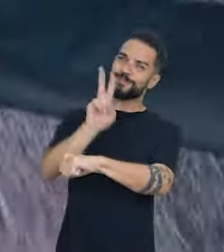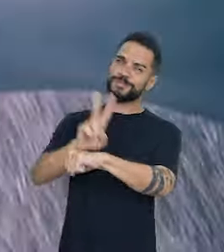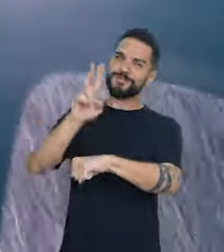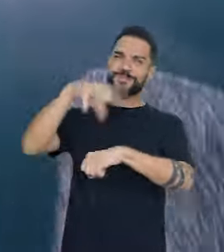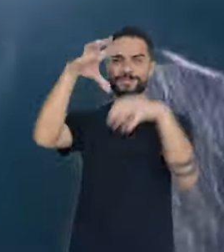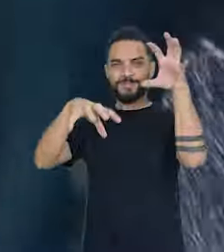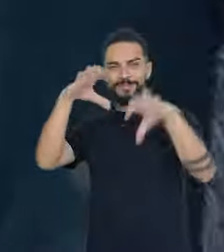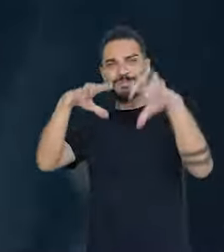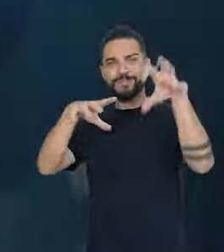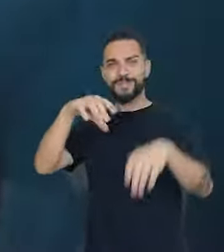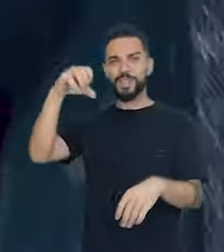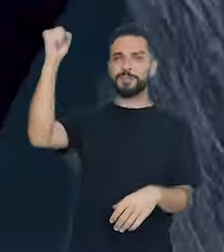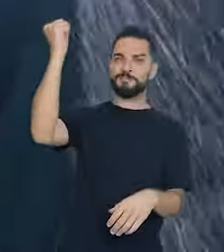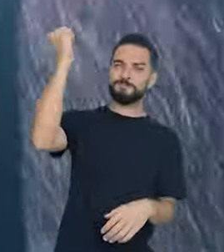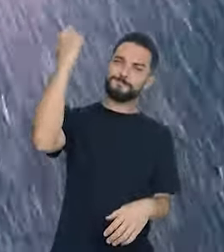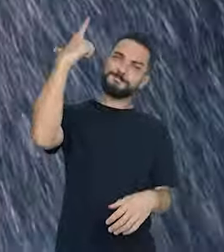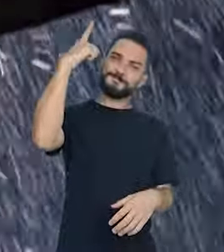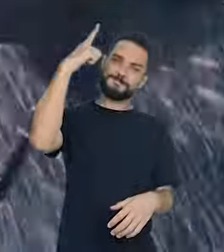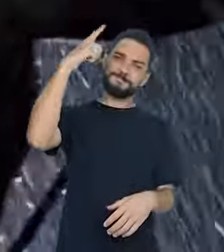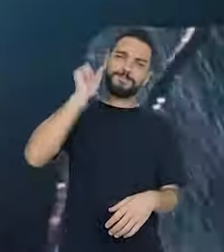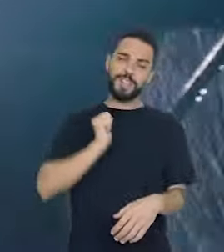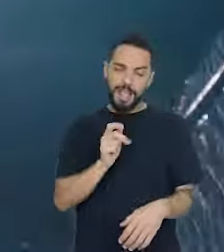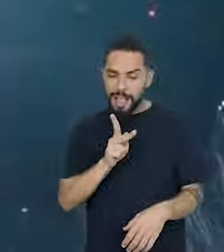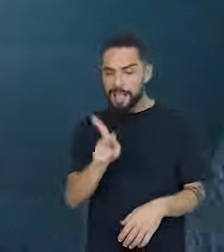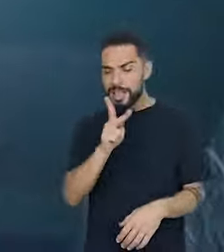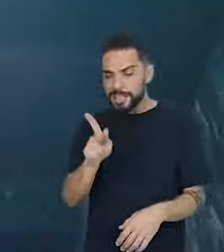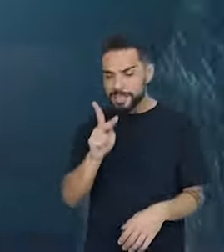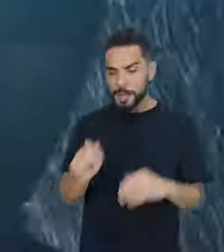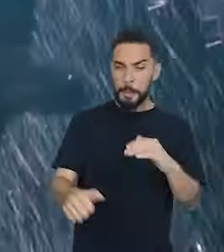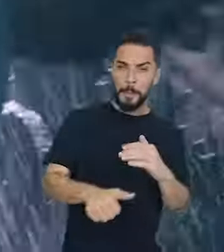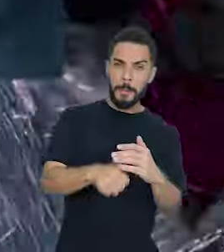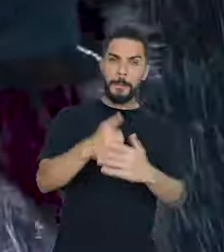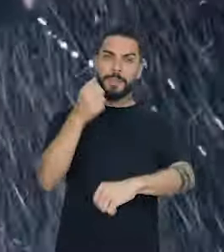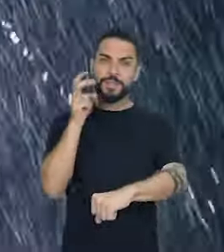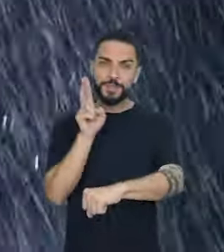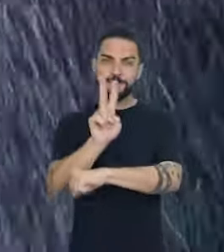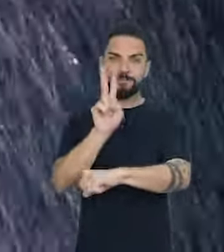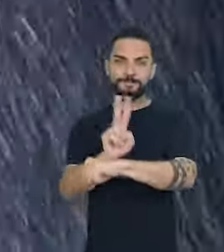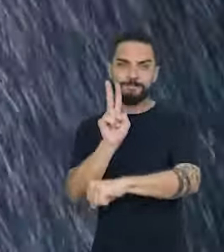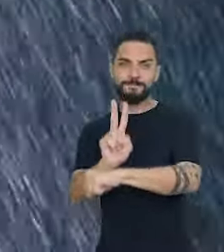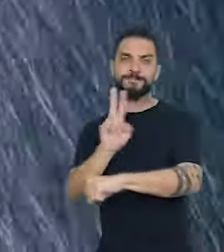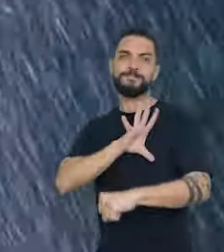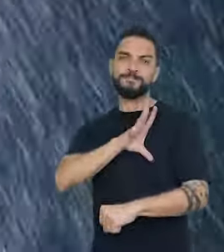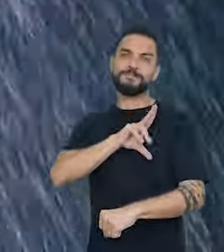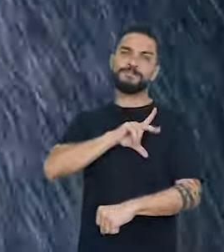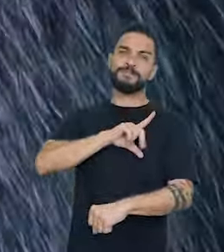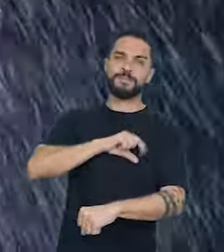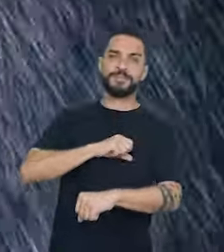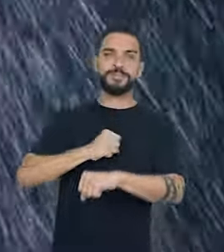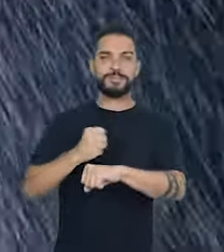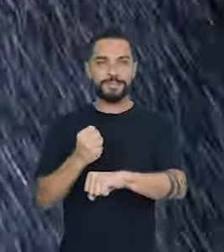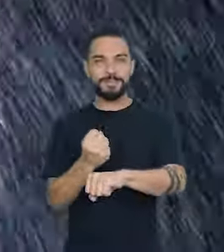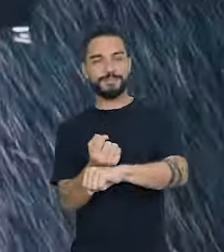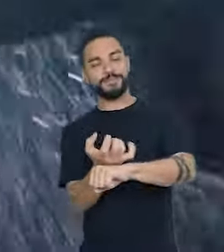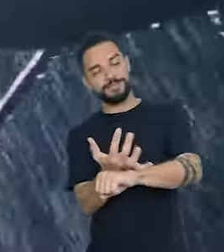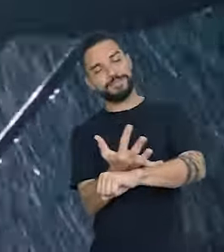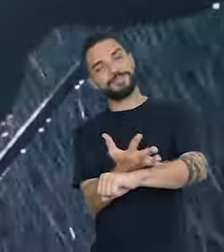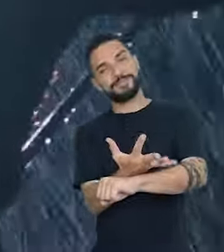no sol, ele sempre é o primeiro. Guarda o pavilhão, com alma e